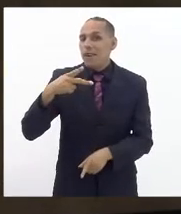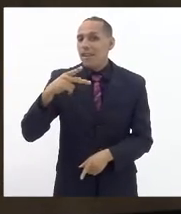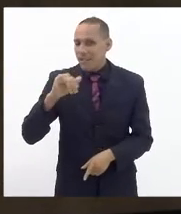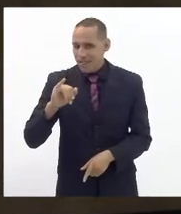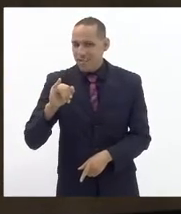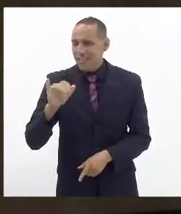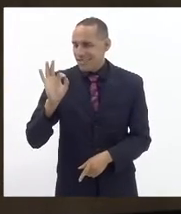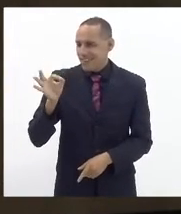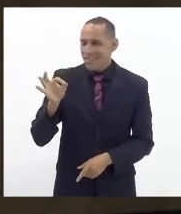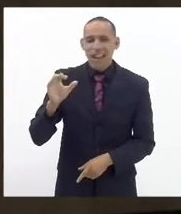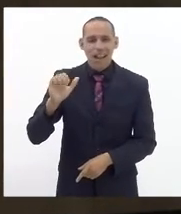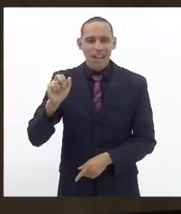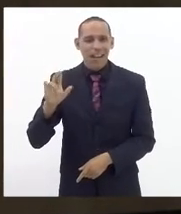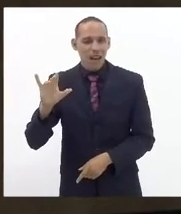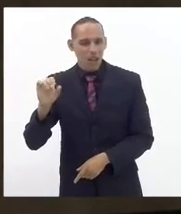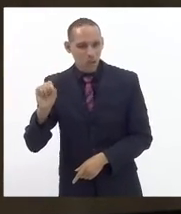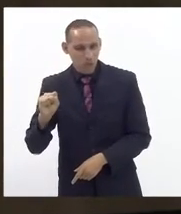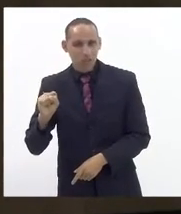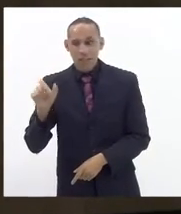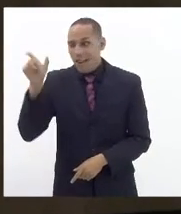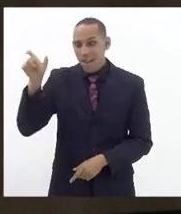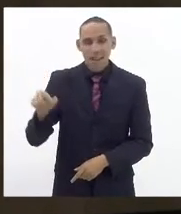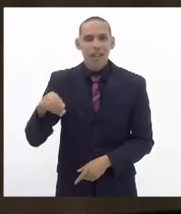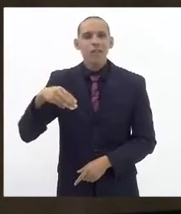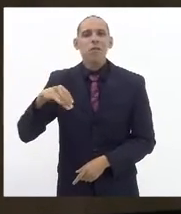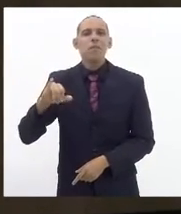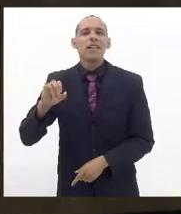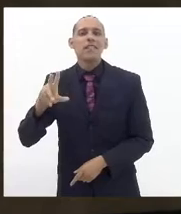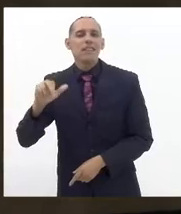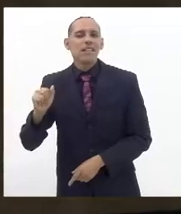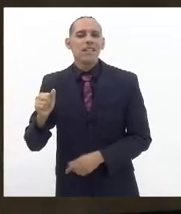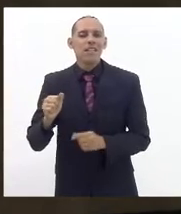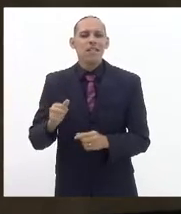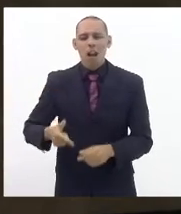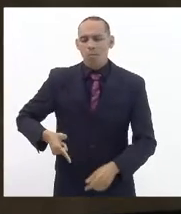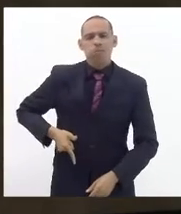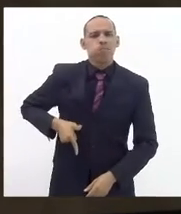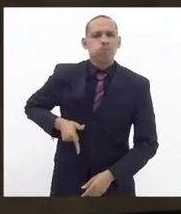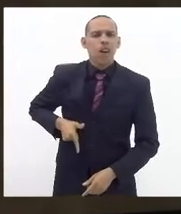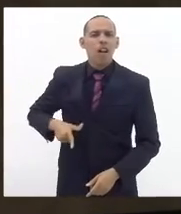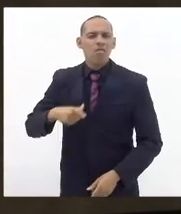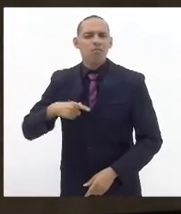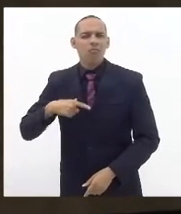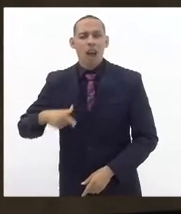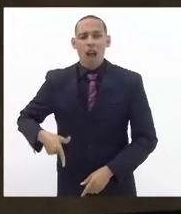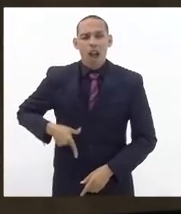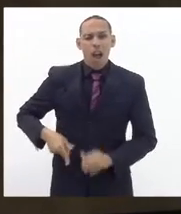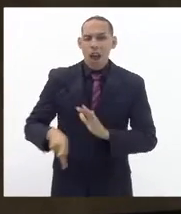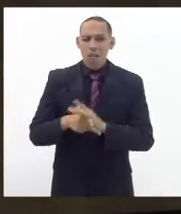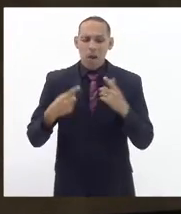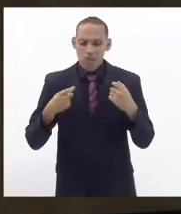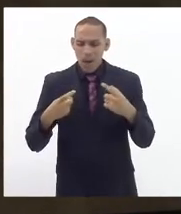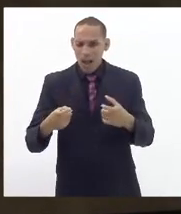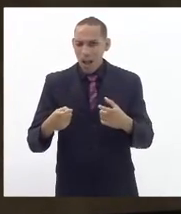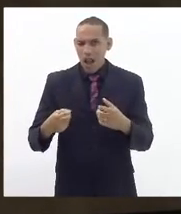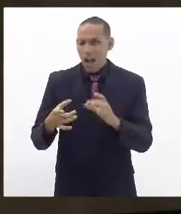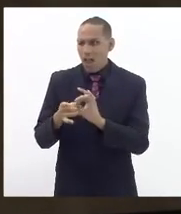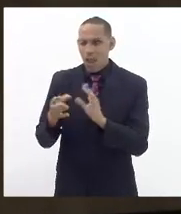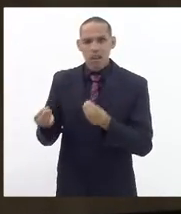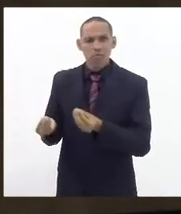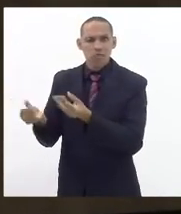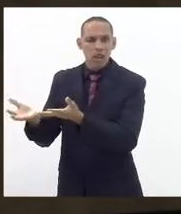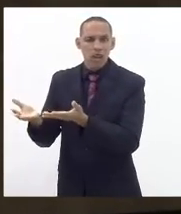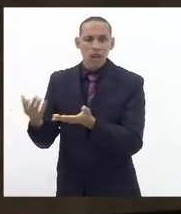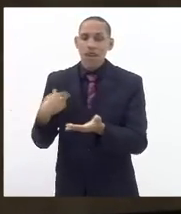Delegado de polícia também. Ele tem uma verdadeira milícia armada, com armas de guerra, sou dispor, eu quero deixar muito claro. A